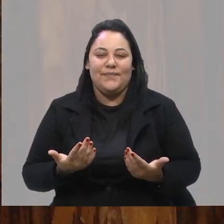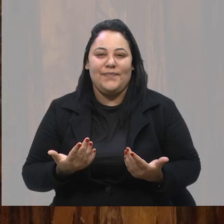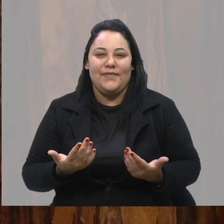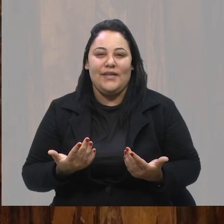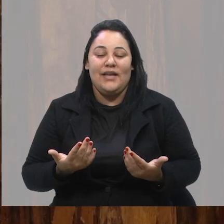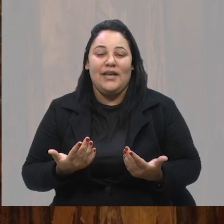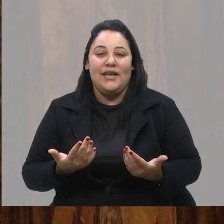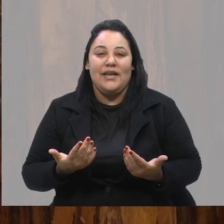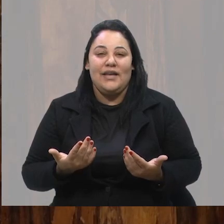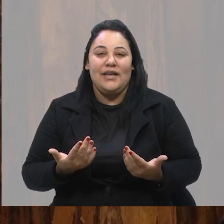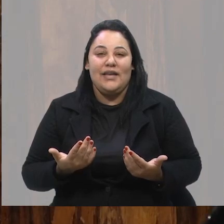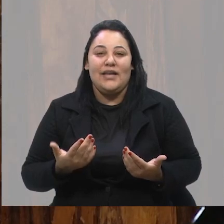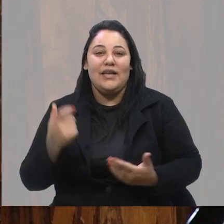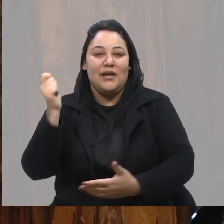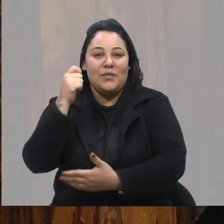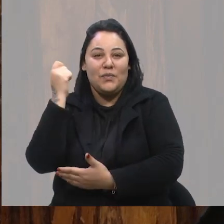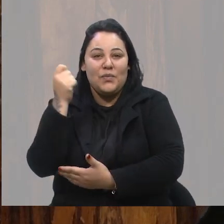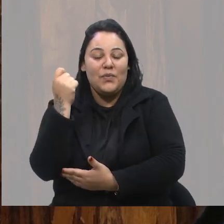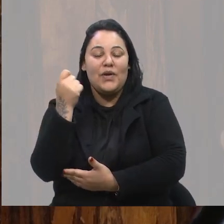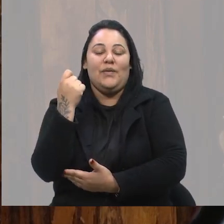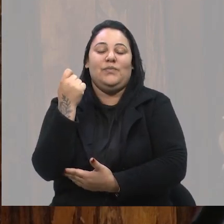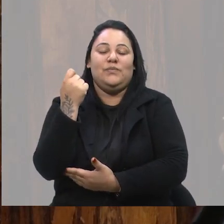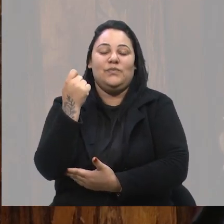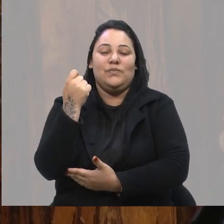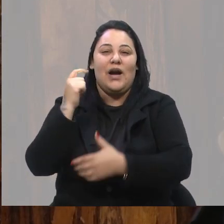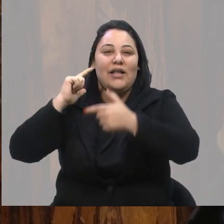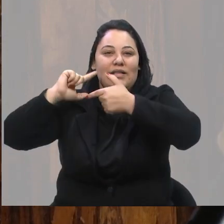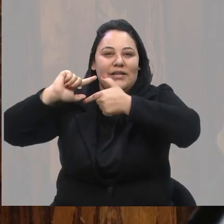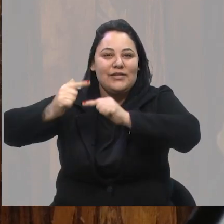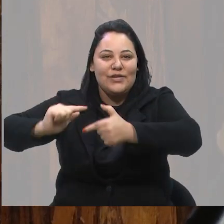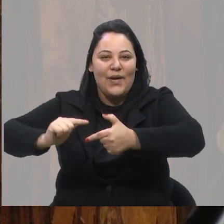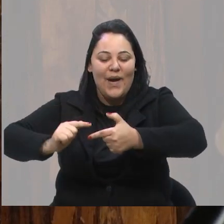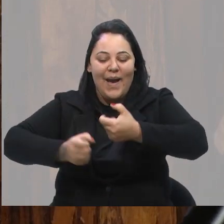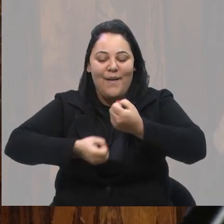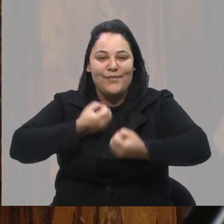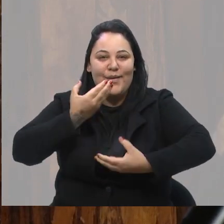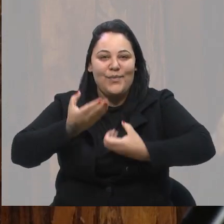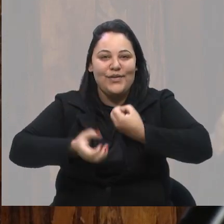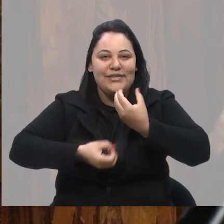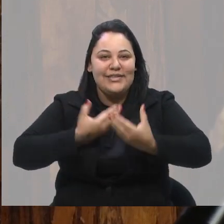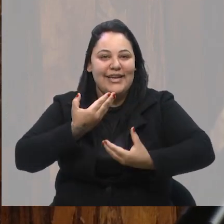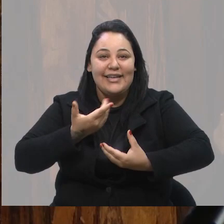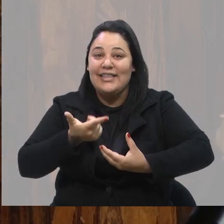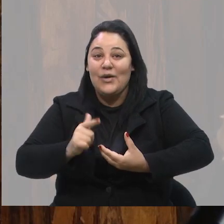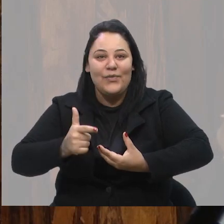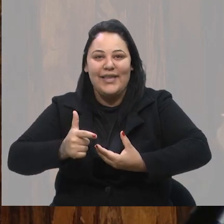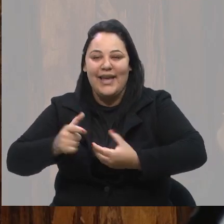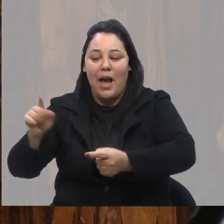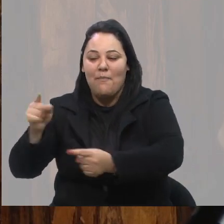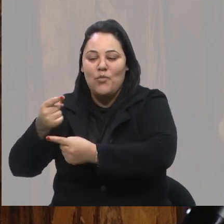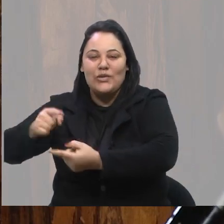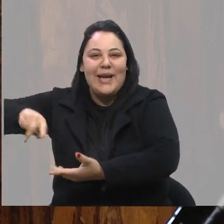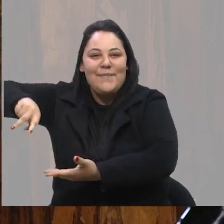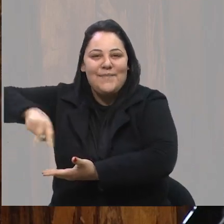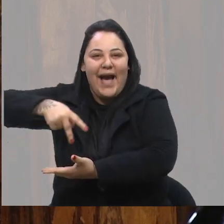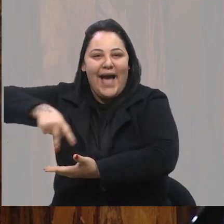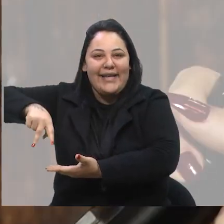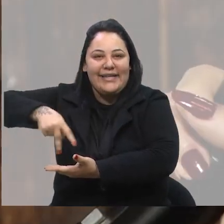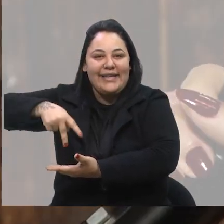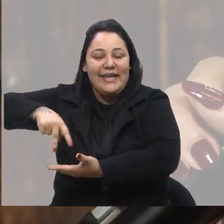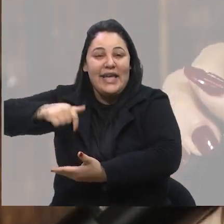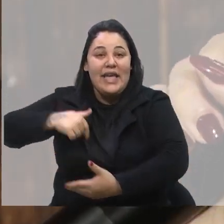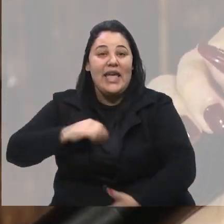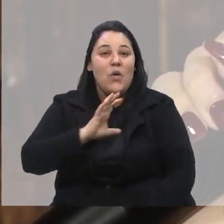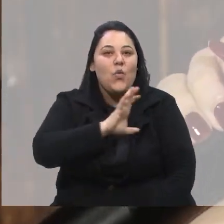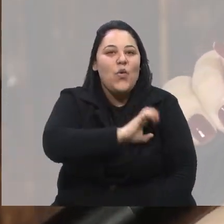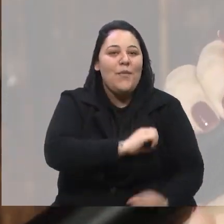O nativismo, como o Robson disse, é uma poesia que não tem na música de baile. Eu amo cantar sobre o